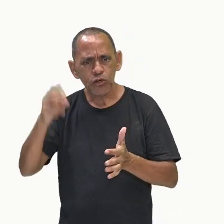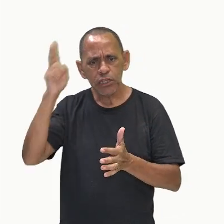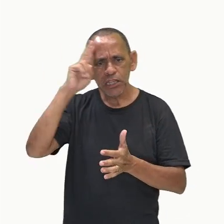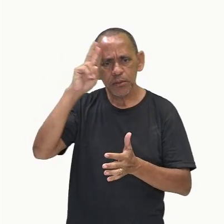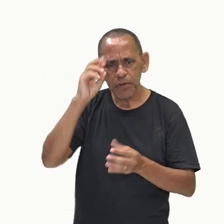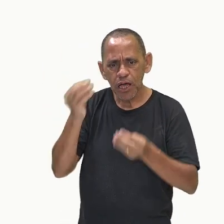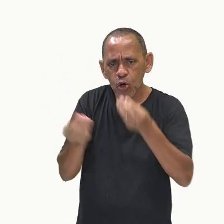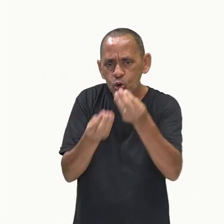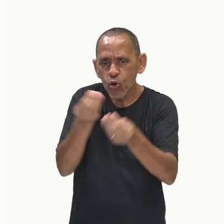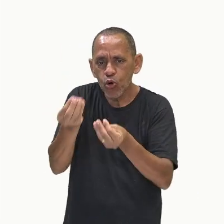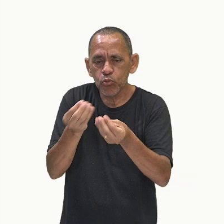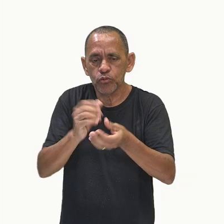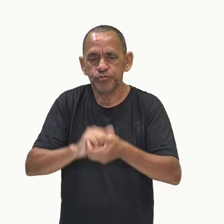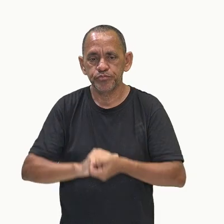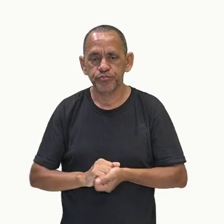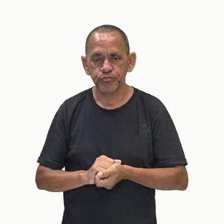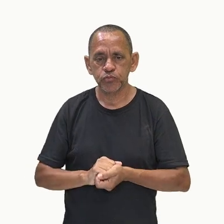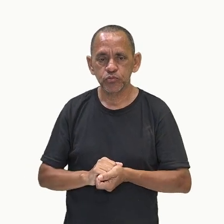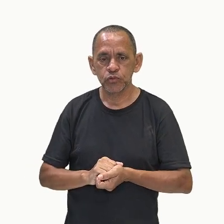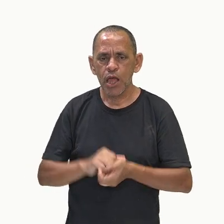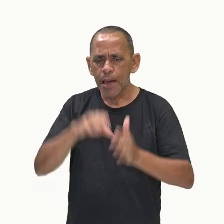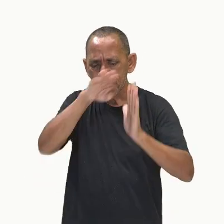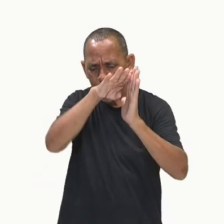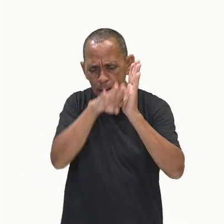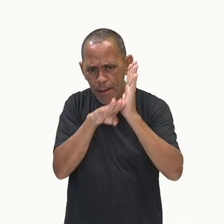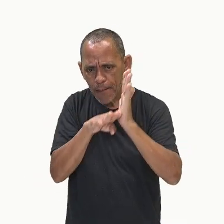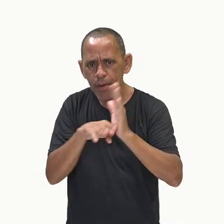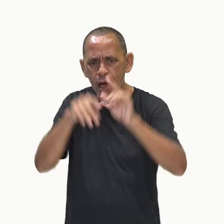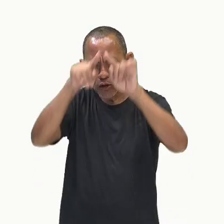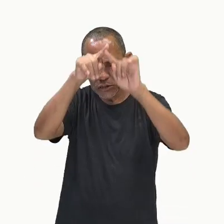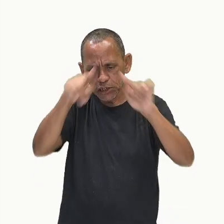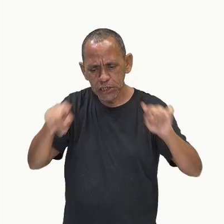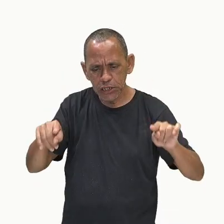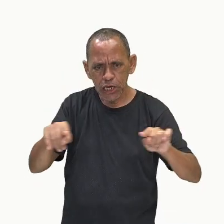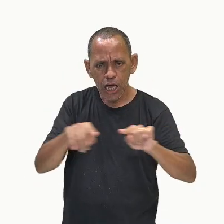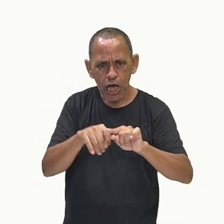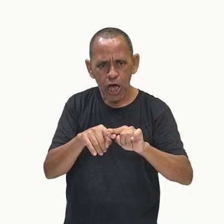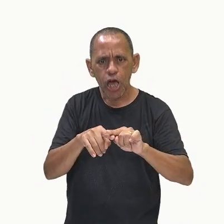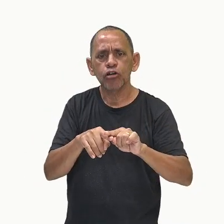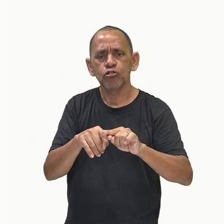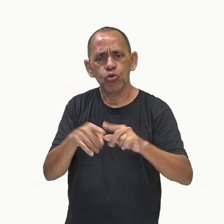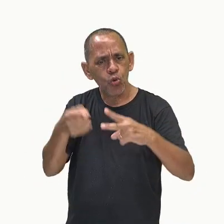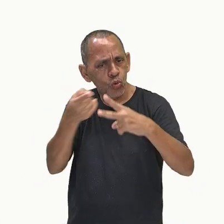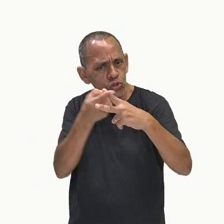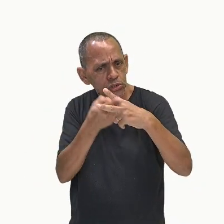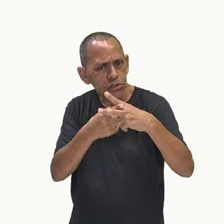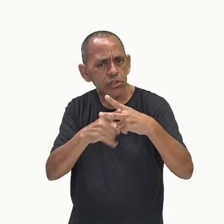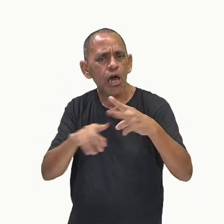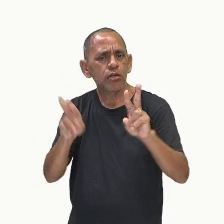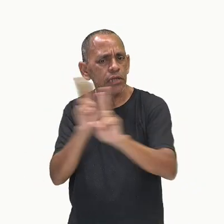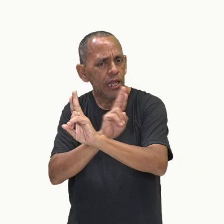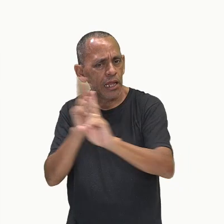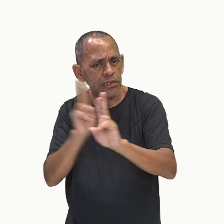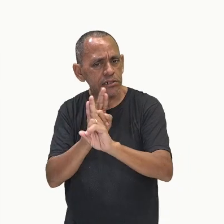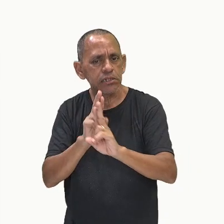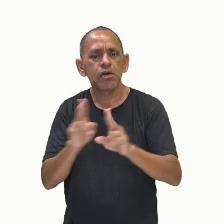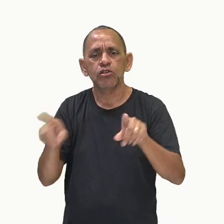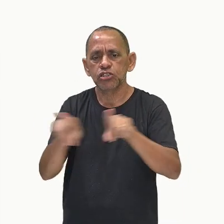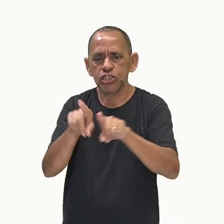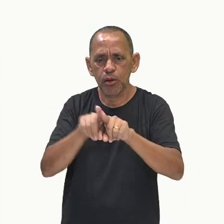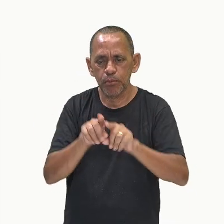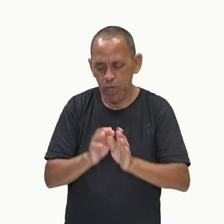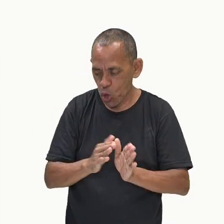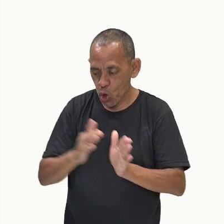de classificação de um triângulo em relação aos seus ângulos e em relação aos seus lados. Então, para que a